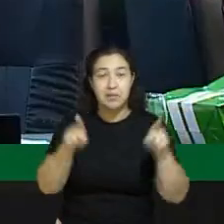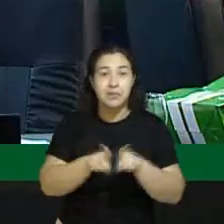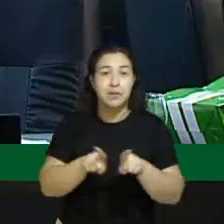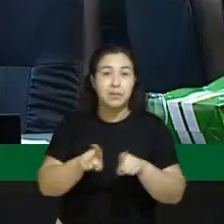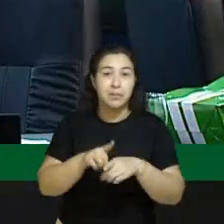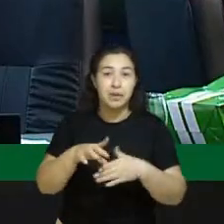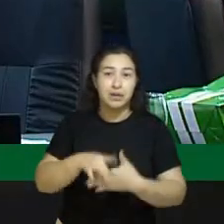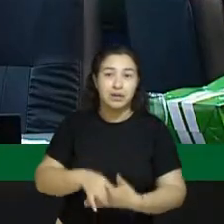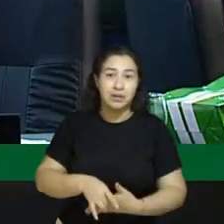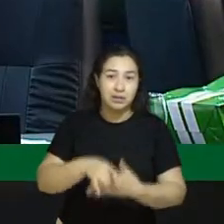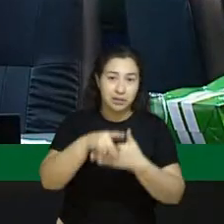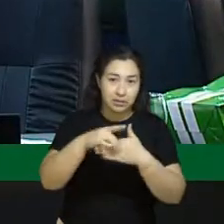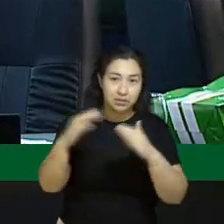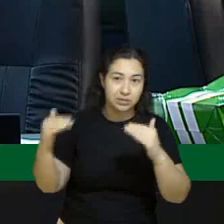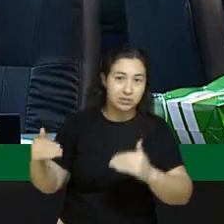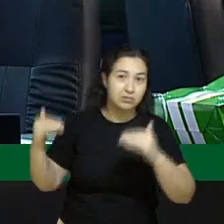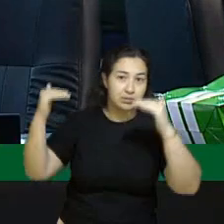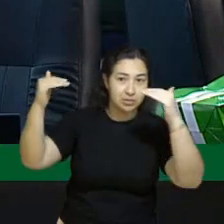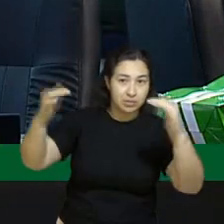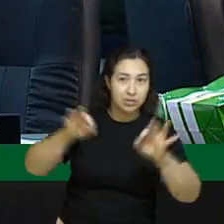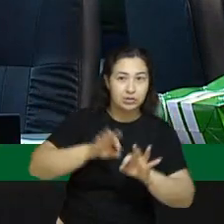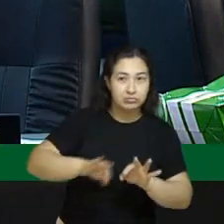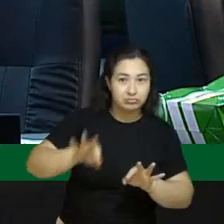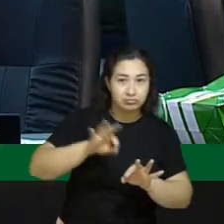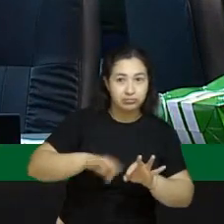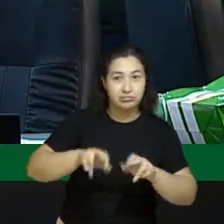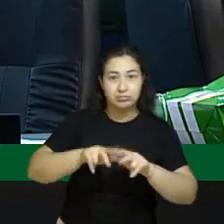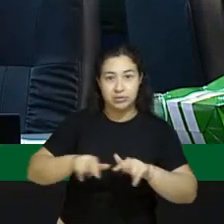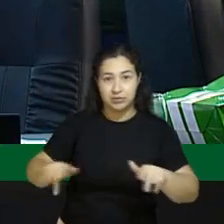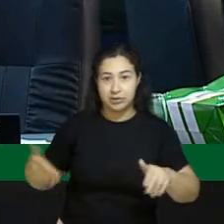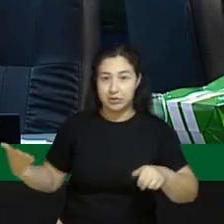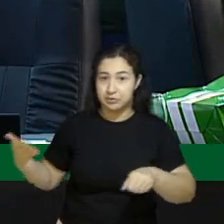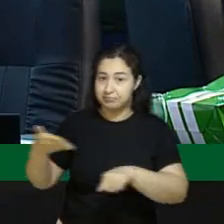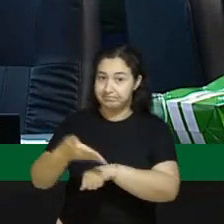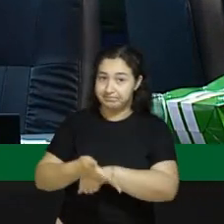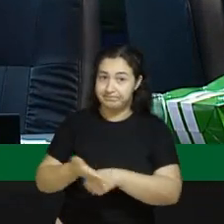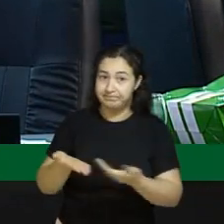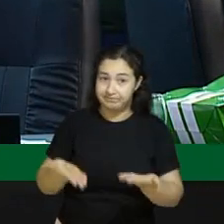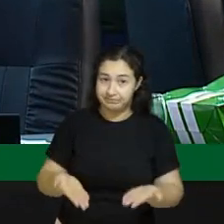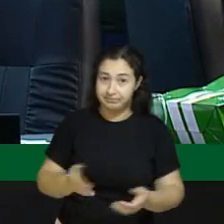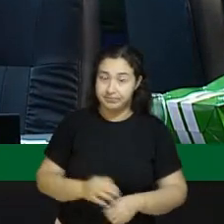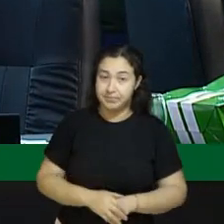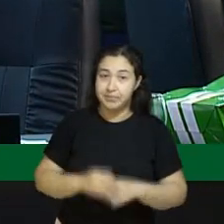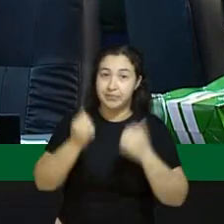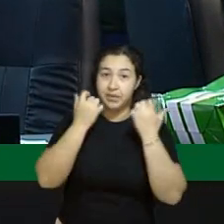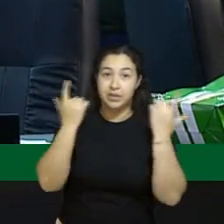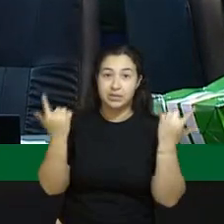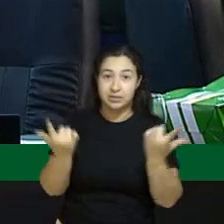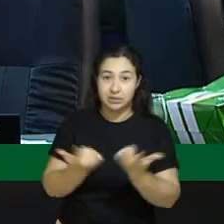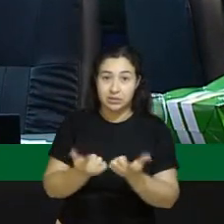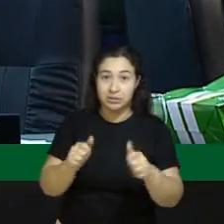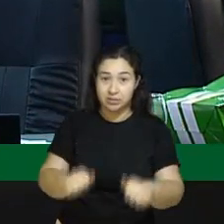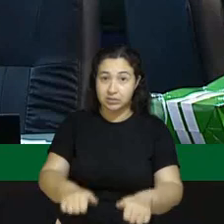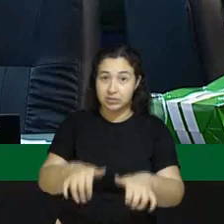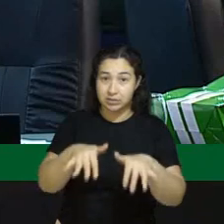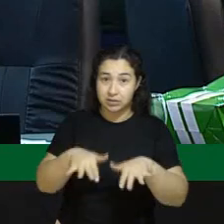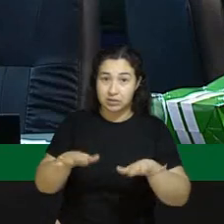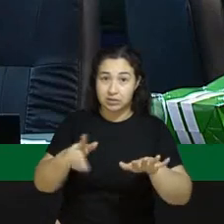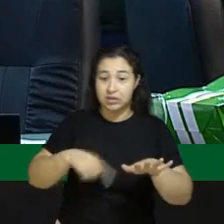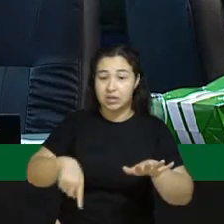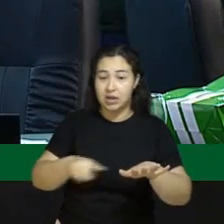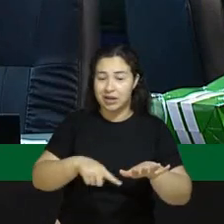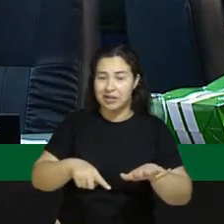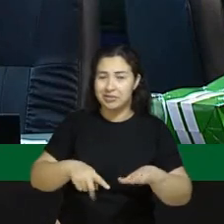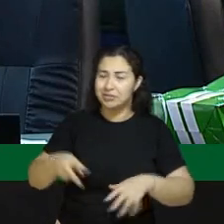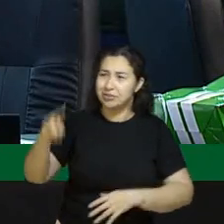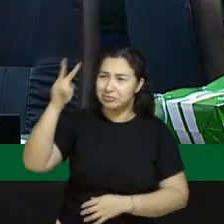lideranças, autoridades e entidades que nos prestigiaram. Esta sessão, com certeza, veio para ficar. Não tem